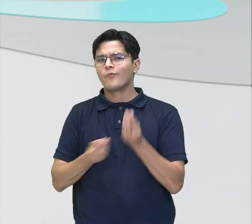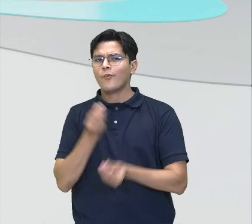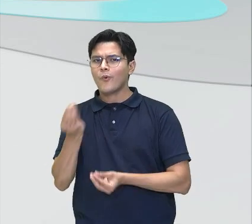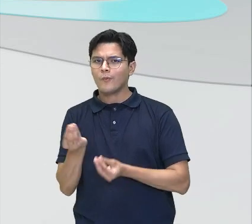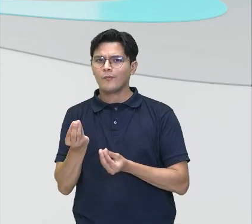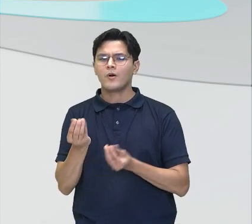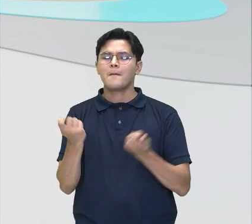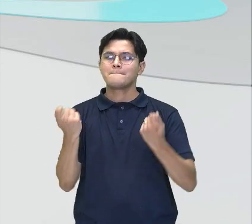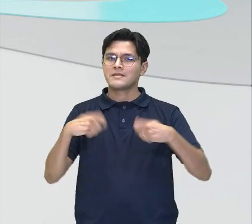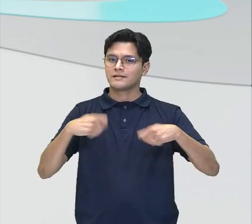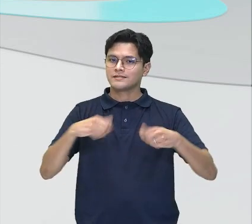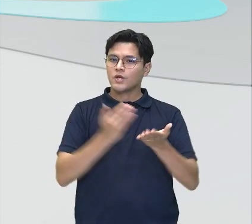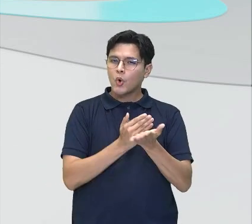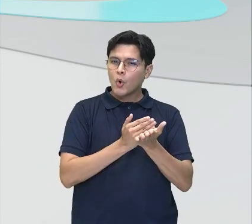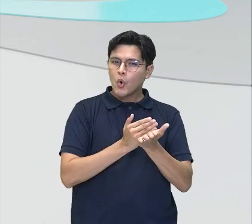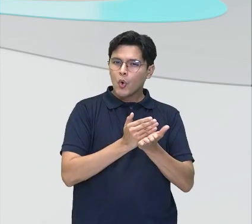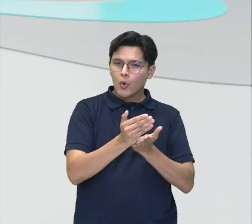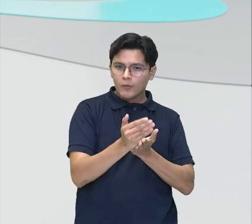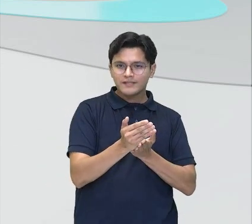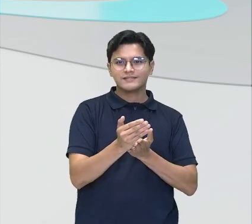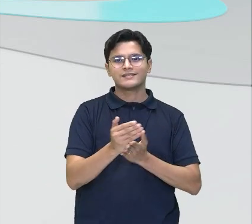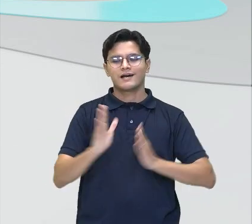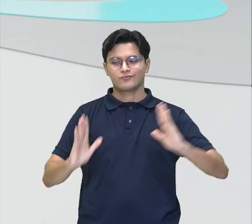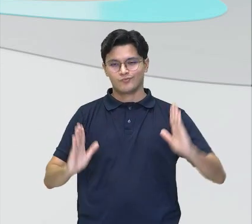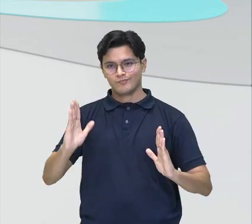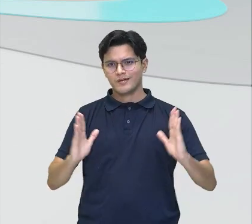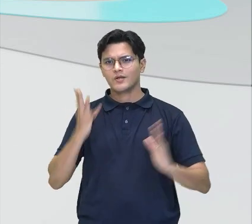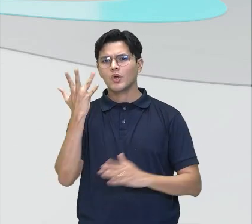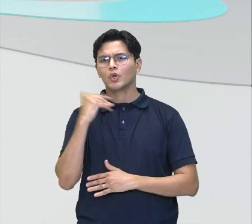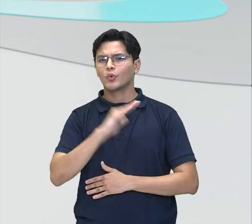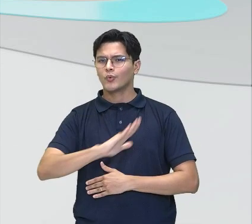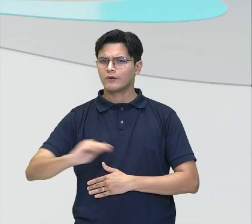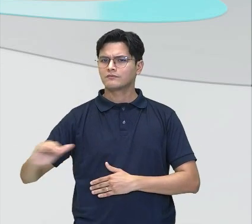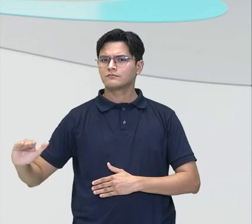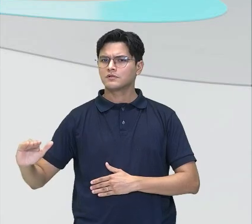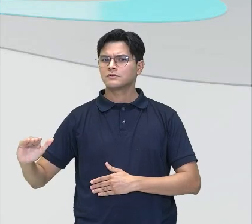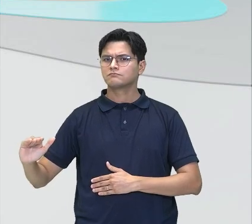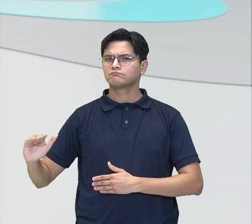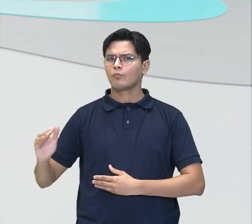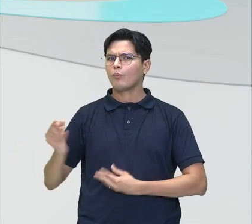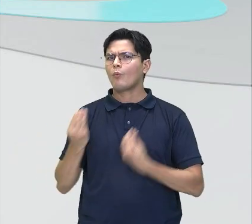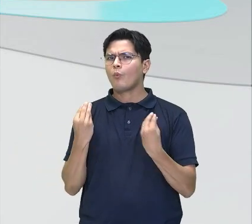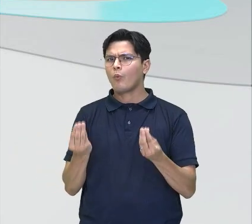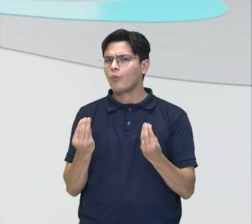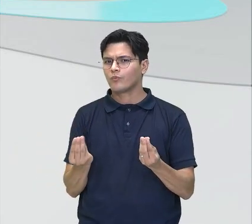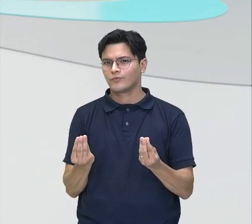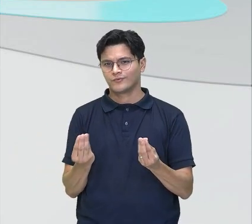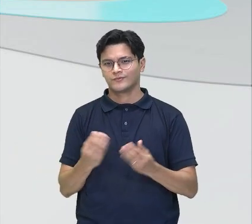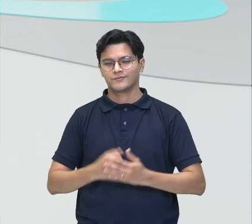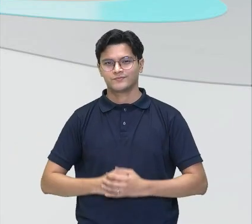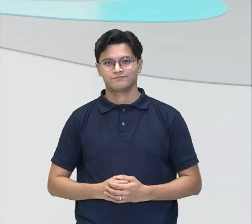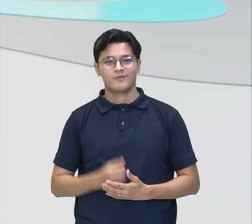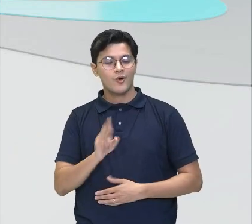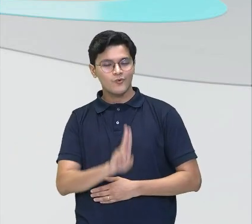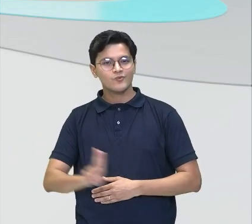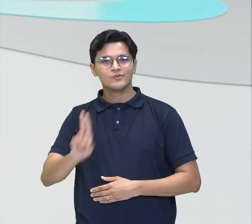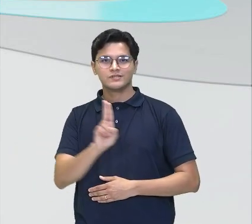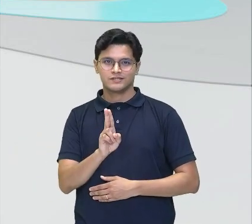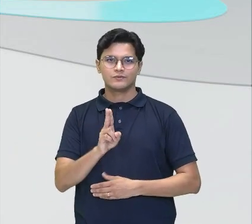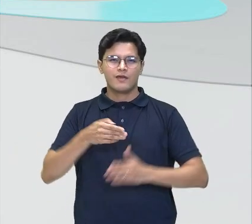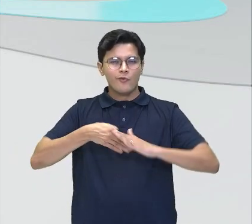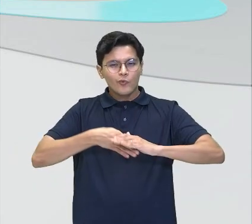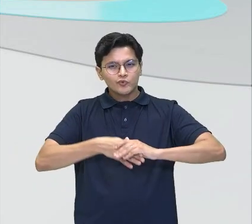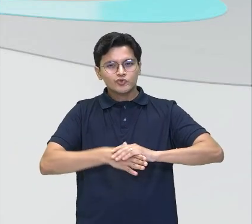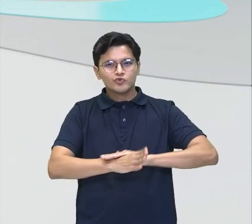ser iniciada ainda na infância. Como assim, professor? Como é que a gente vai fazer isso? Bom, através de hábitos saudáveis